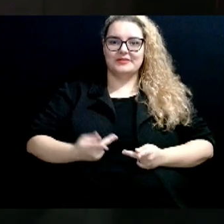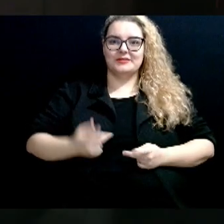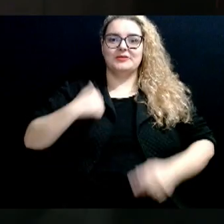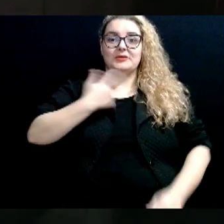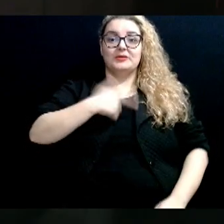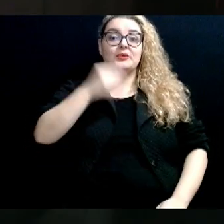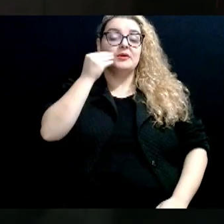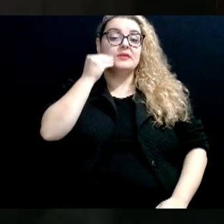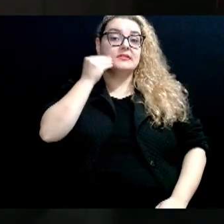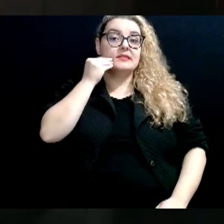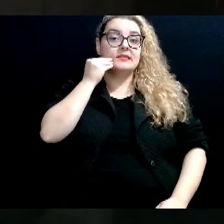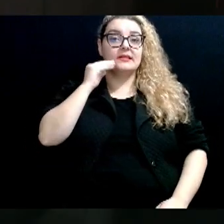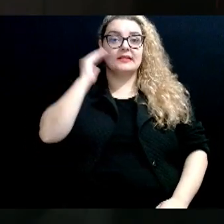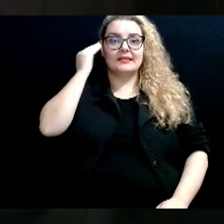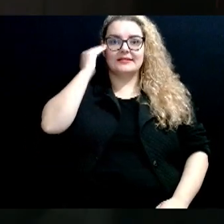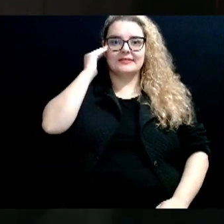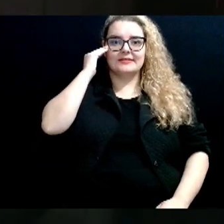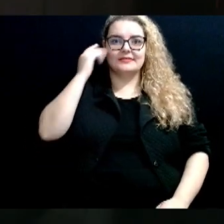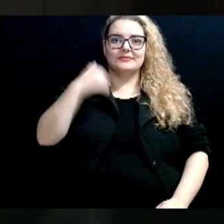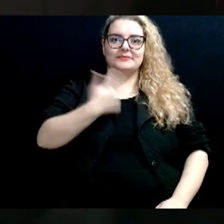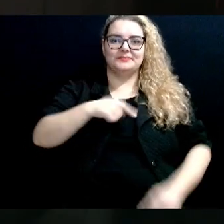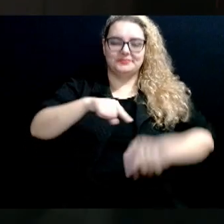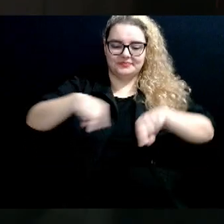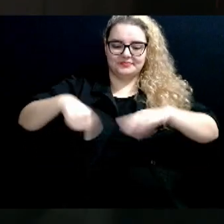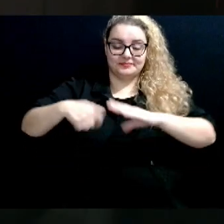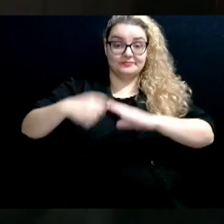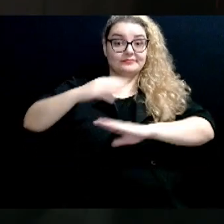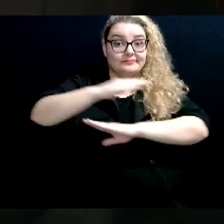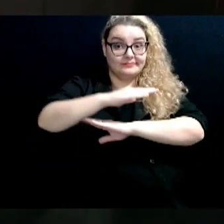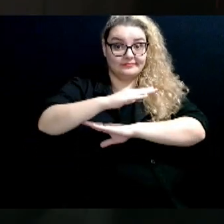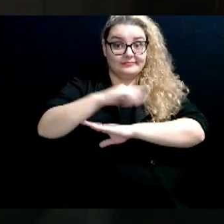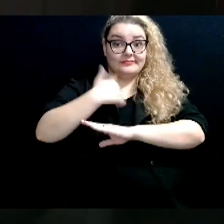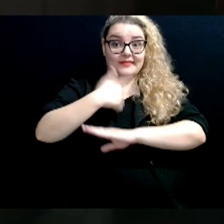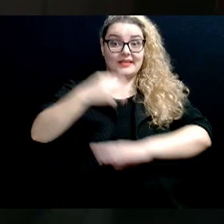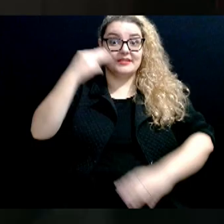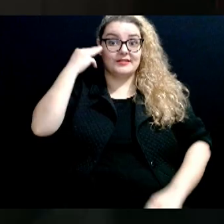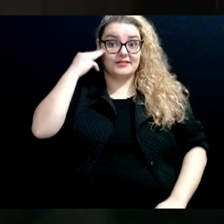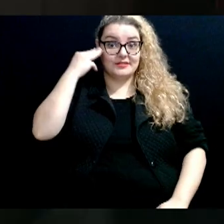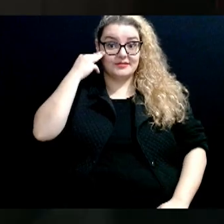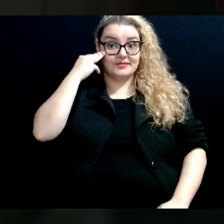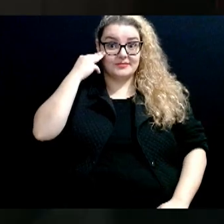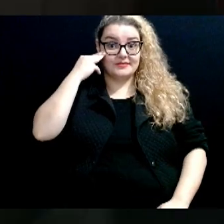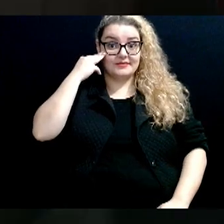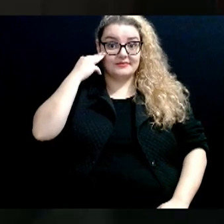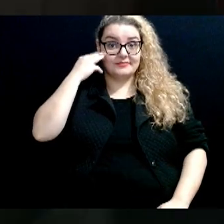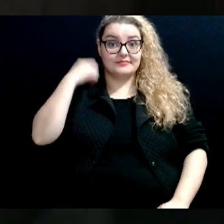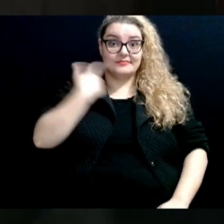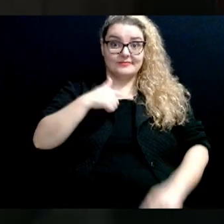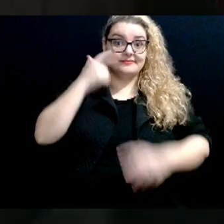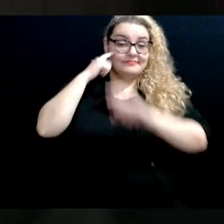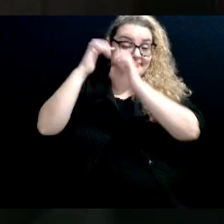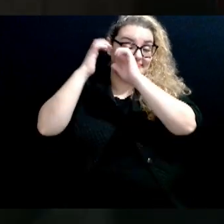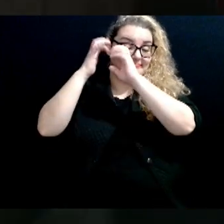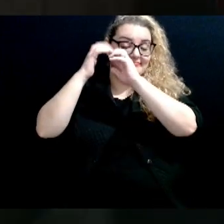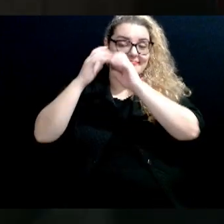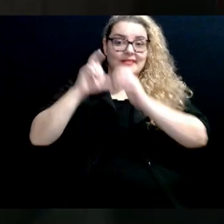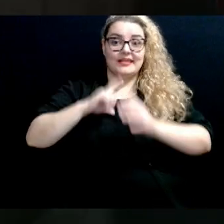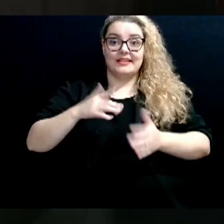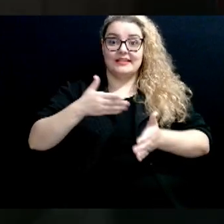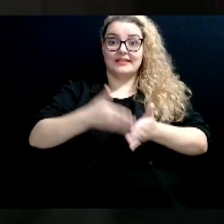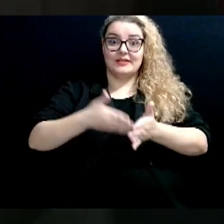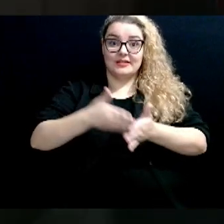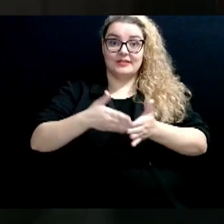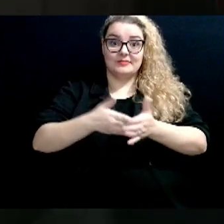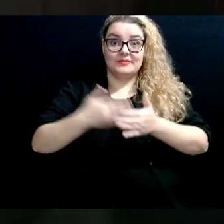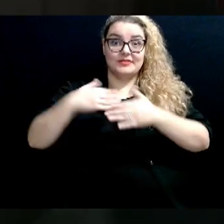aqui no Estúdio Câmara para onde vão as nossas memórias dentro do nosso cérebro. Existe um limite para armazenar